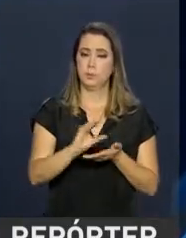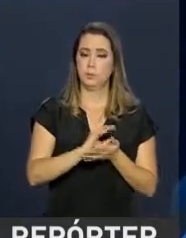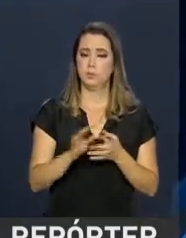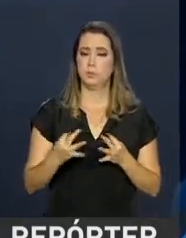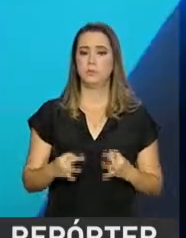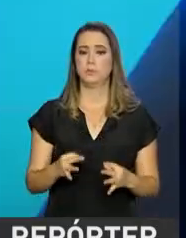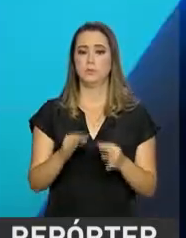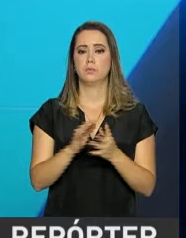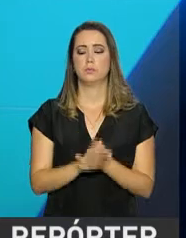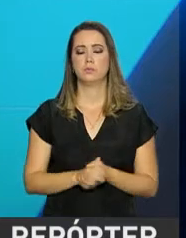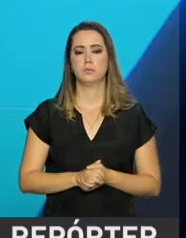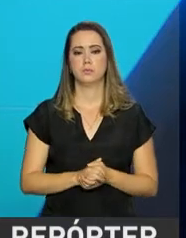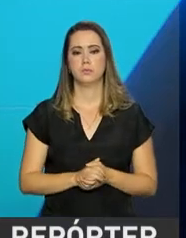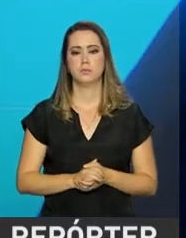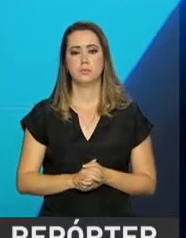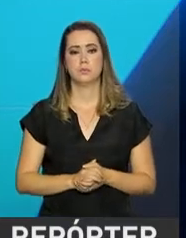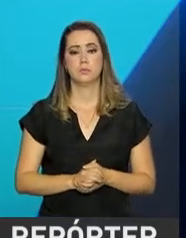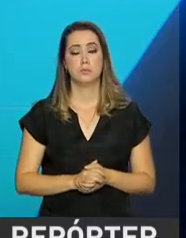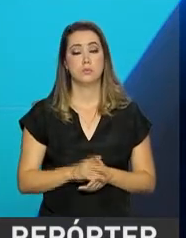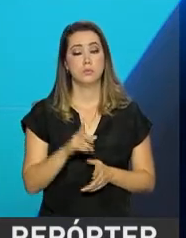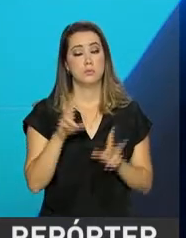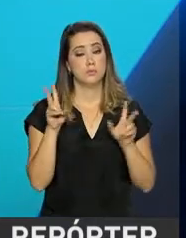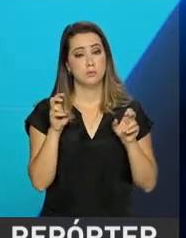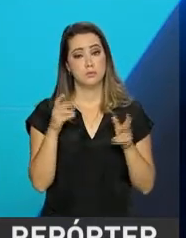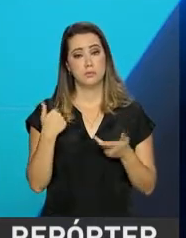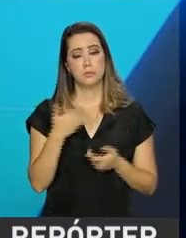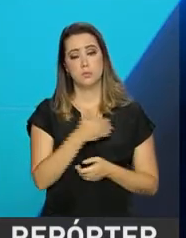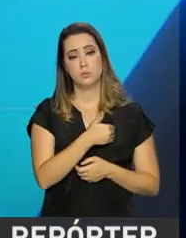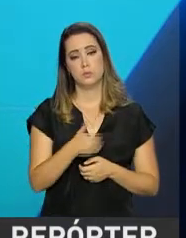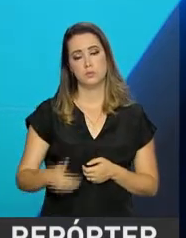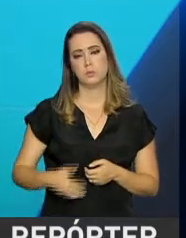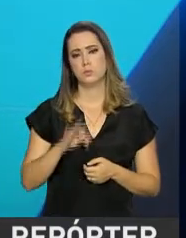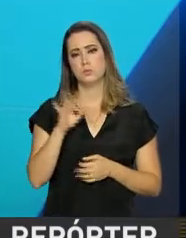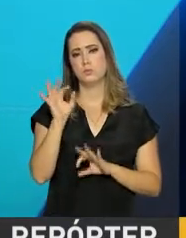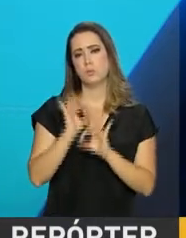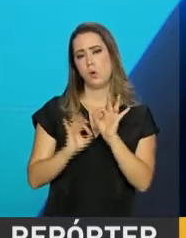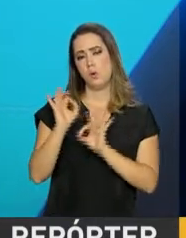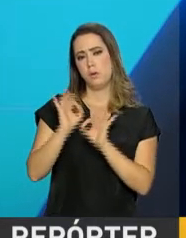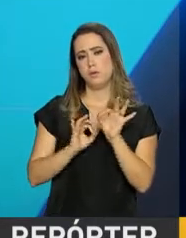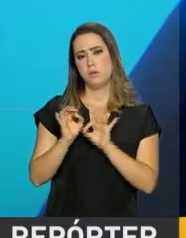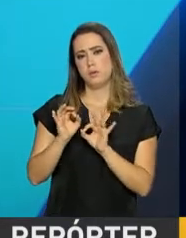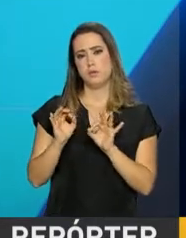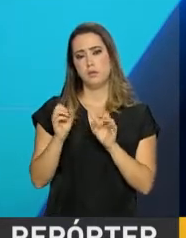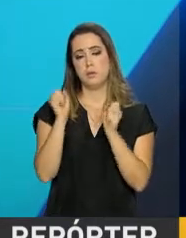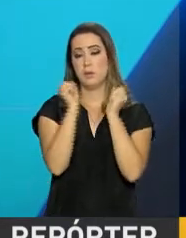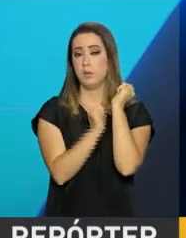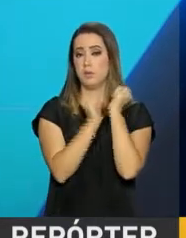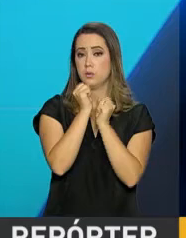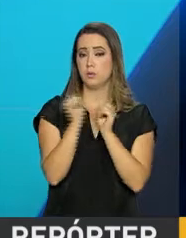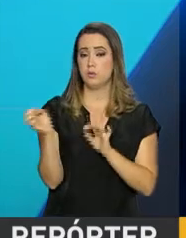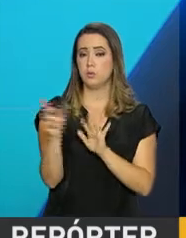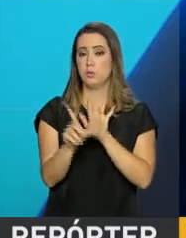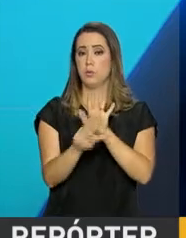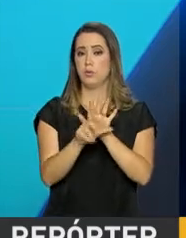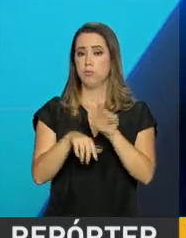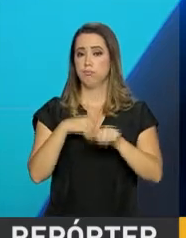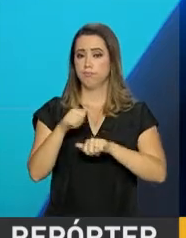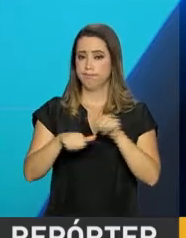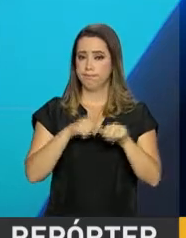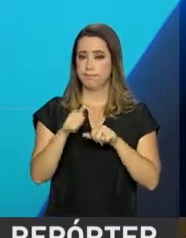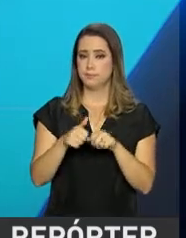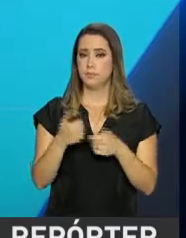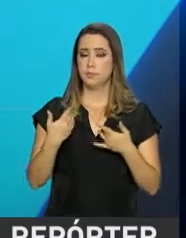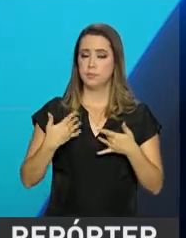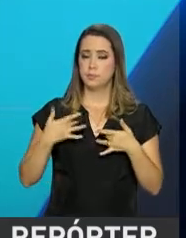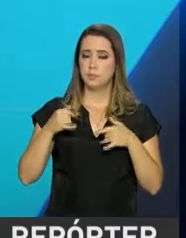tecnologia neste contexto o governo federal busca reorganizar o seu sistema produtivo reformulando e expandir o programa de